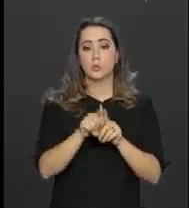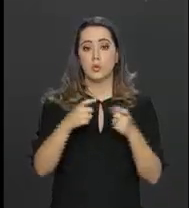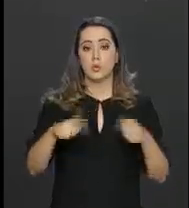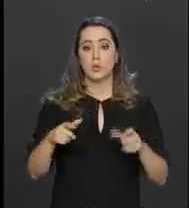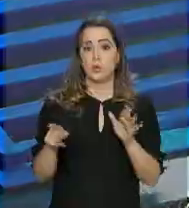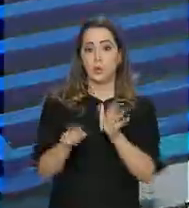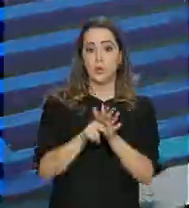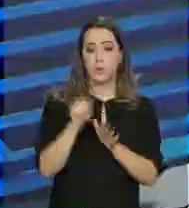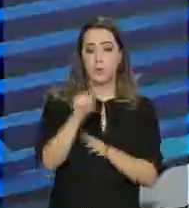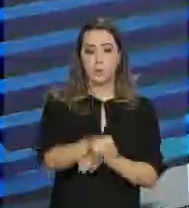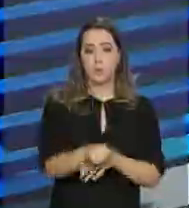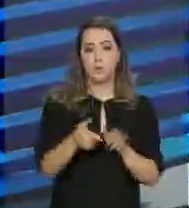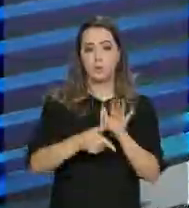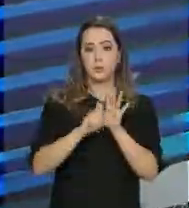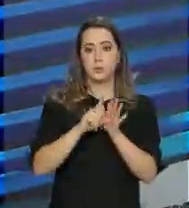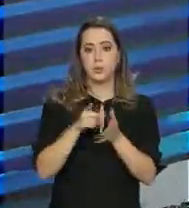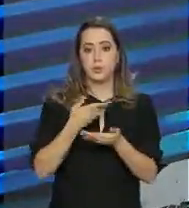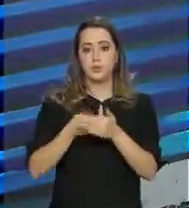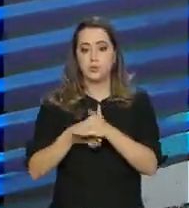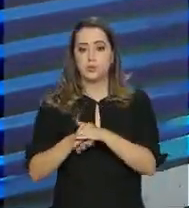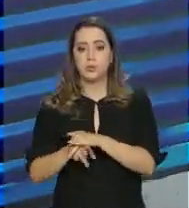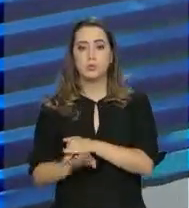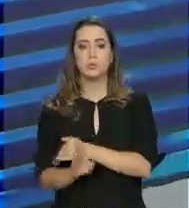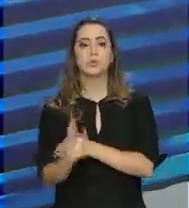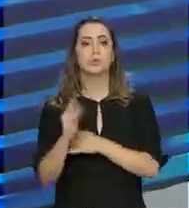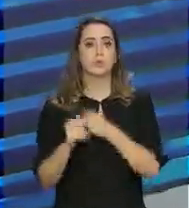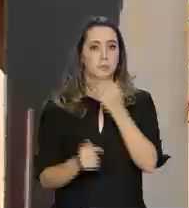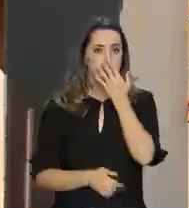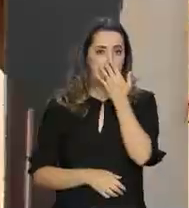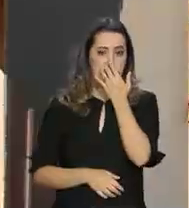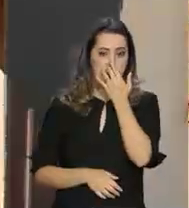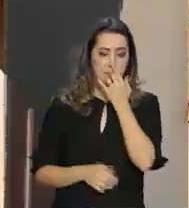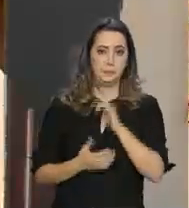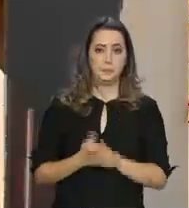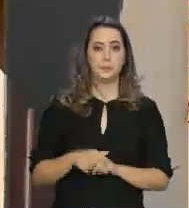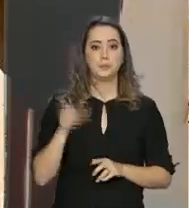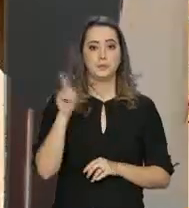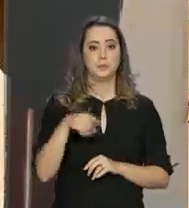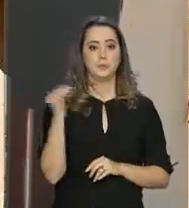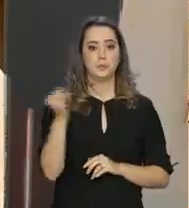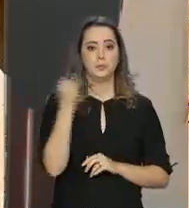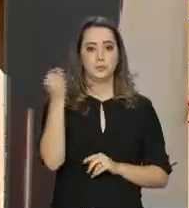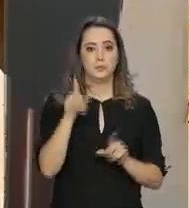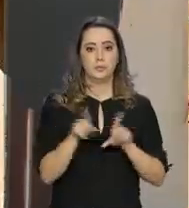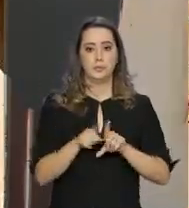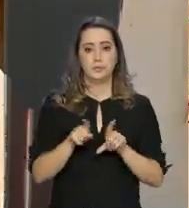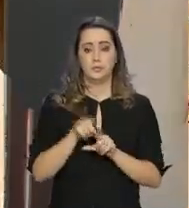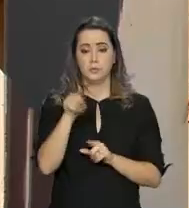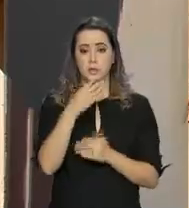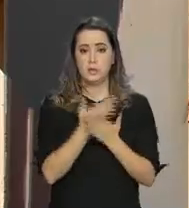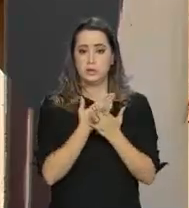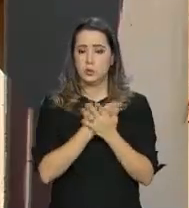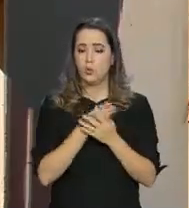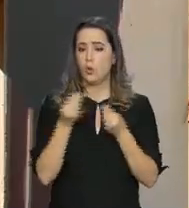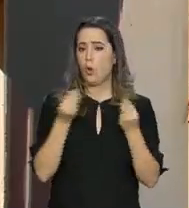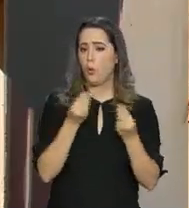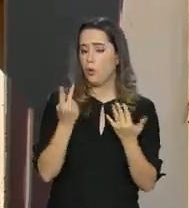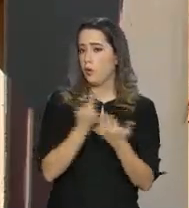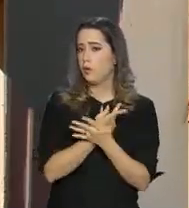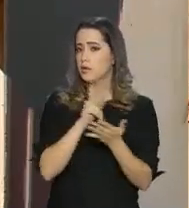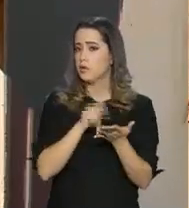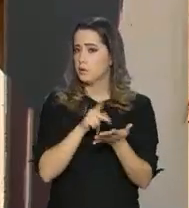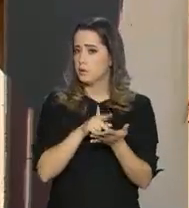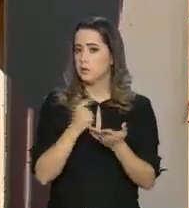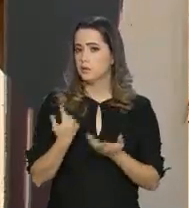estação própria, antes de ir para as fossas sépticas. É importante também eles estudarem isso na prática.